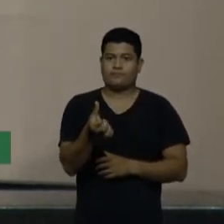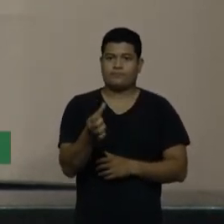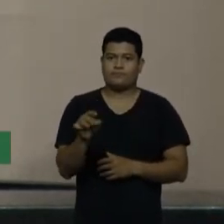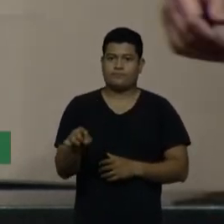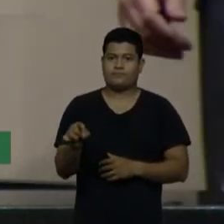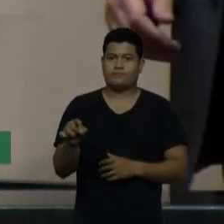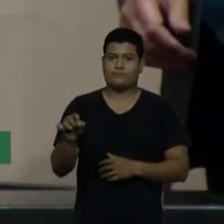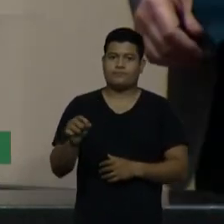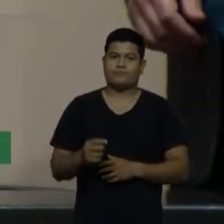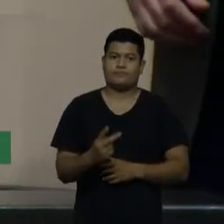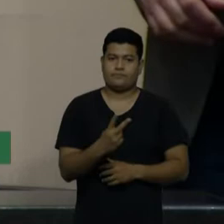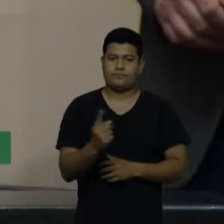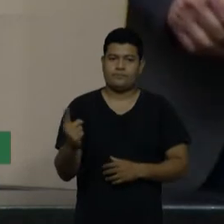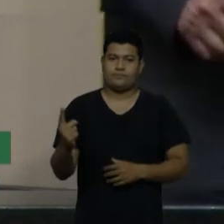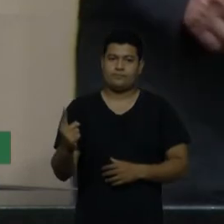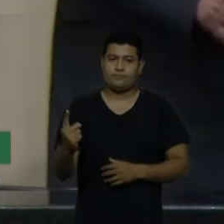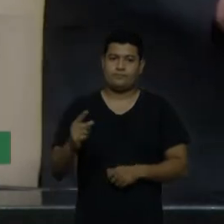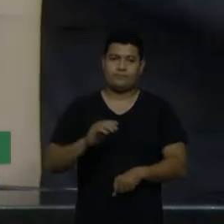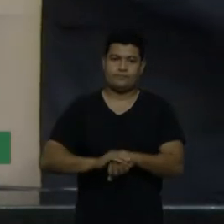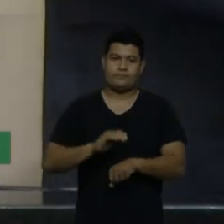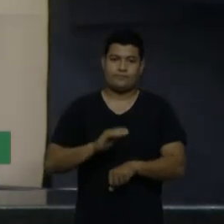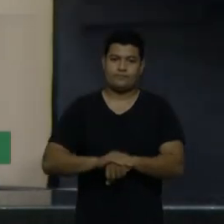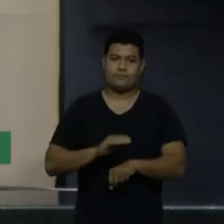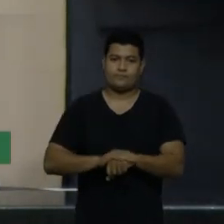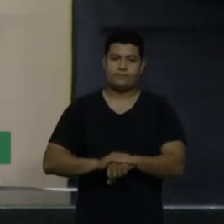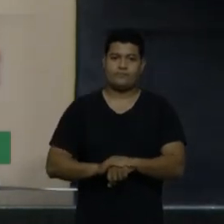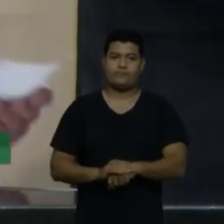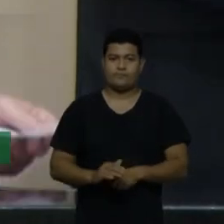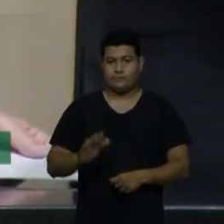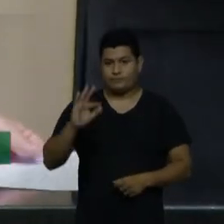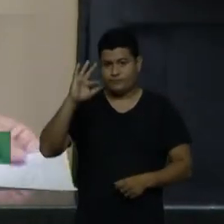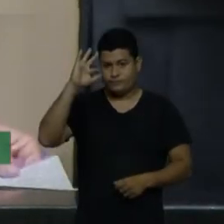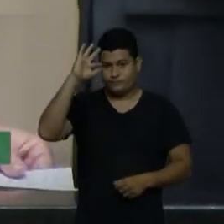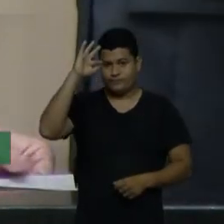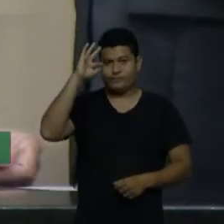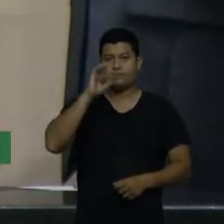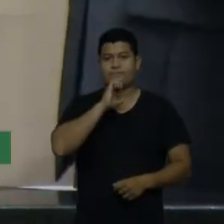036.2/2021, autor deputado Felipe Estevão.